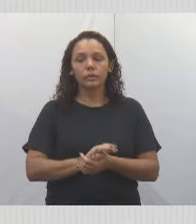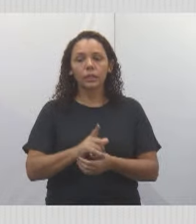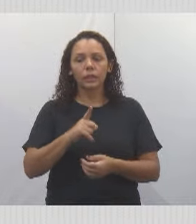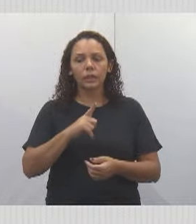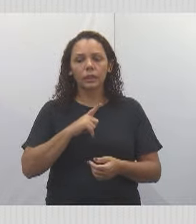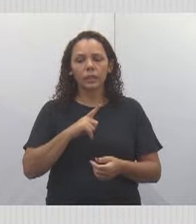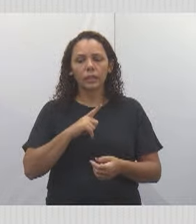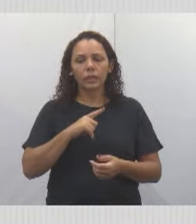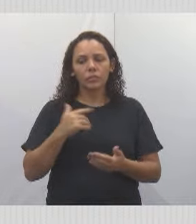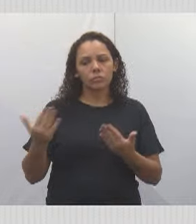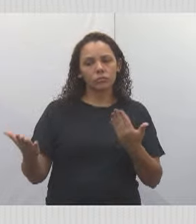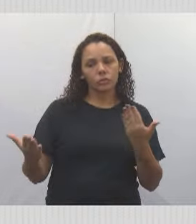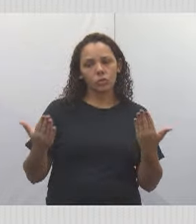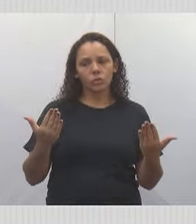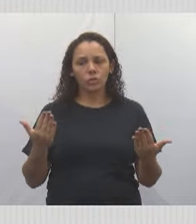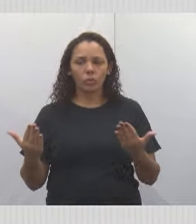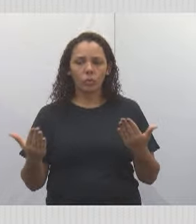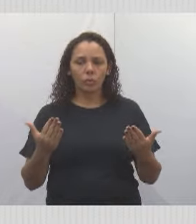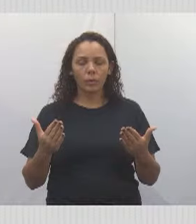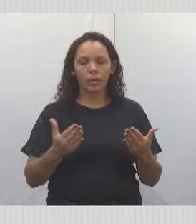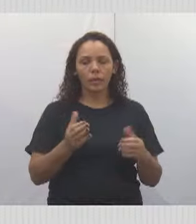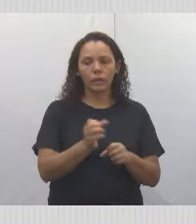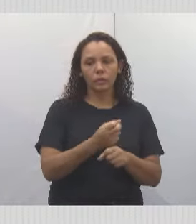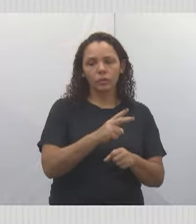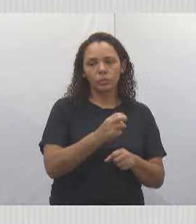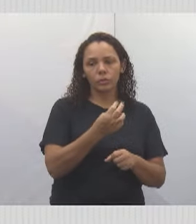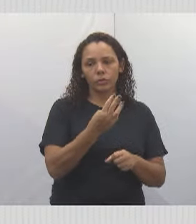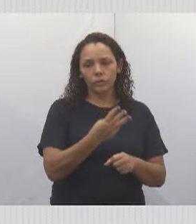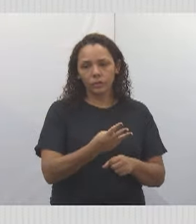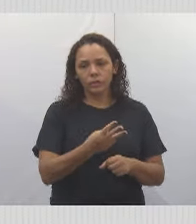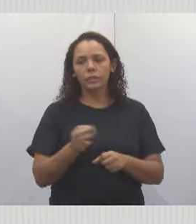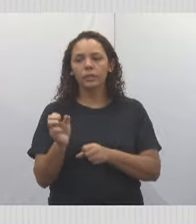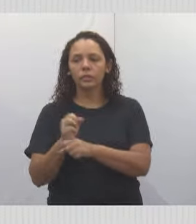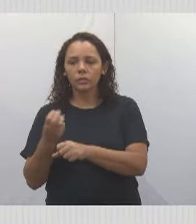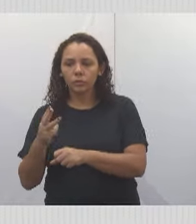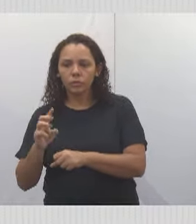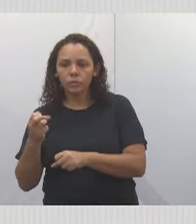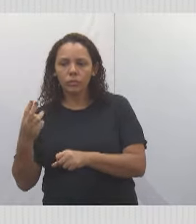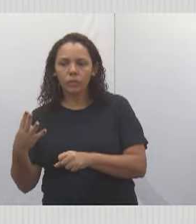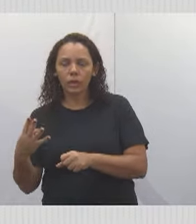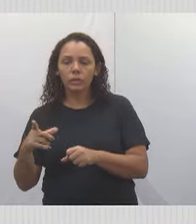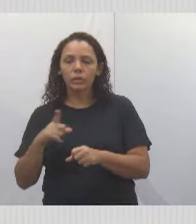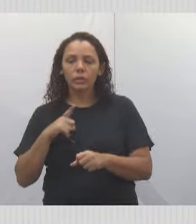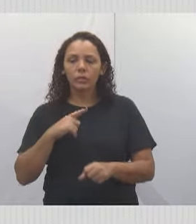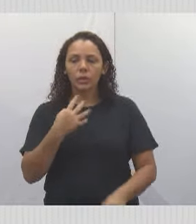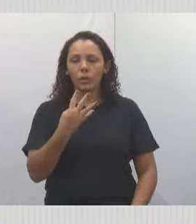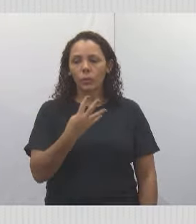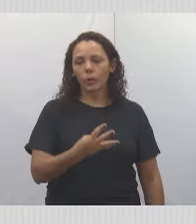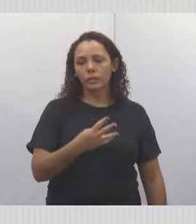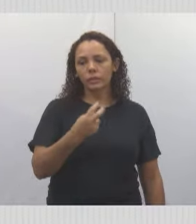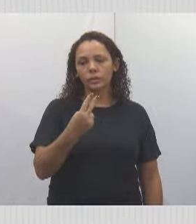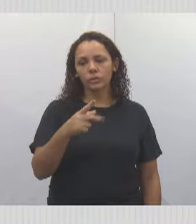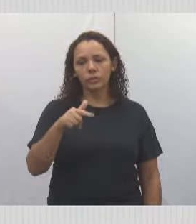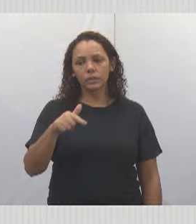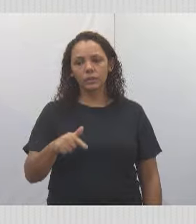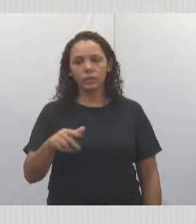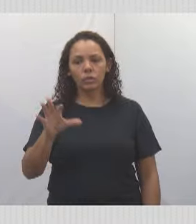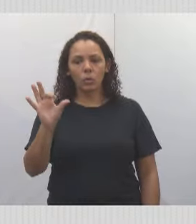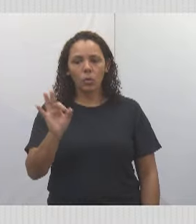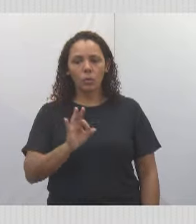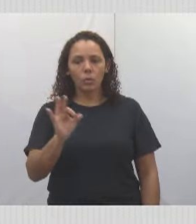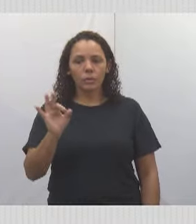se comparado ao segundo quadrimestre de 2023 com 2024, de 427%. Ou seja, de